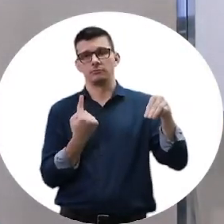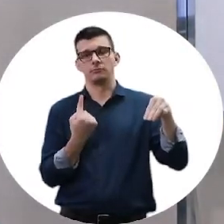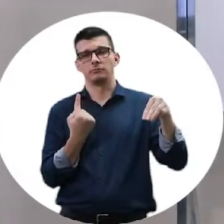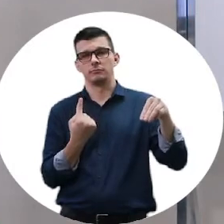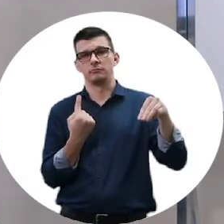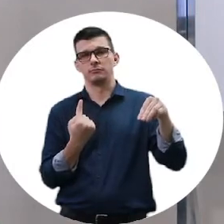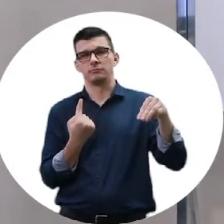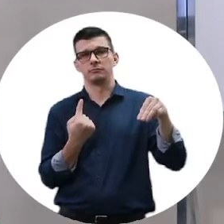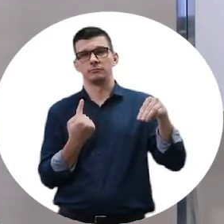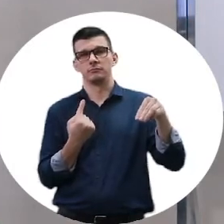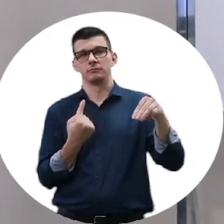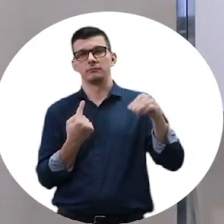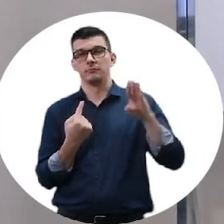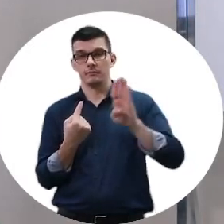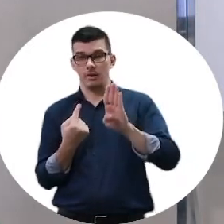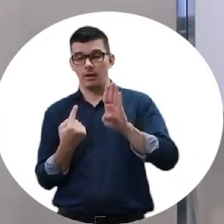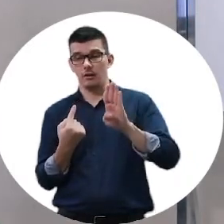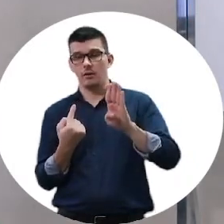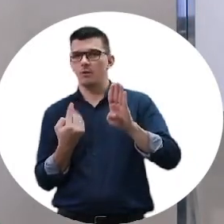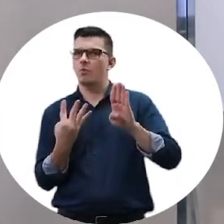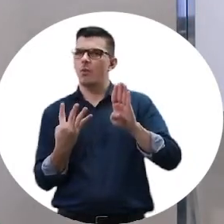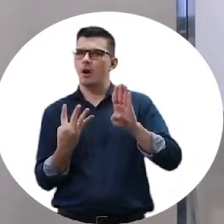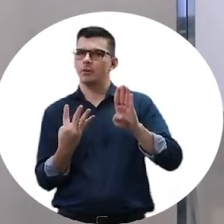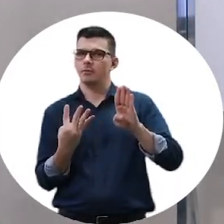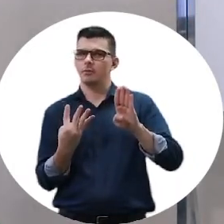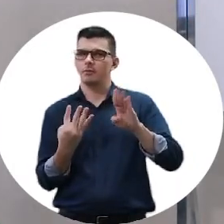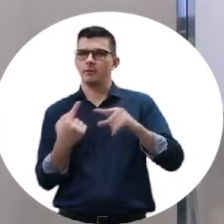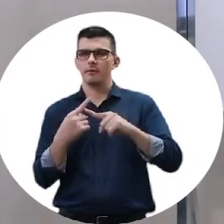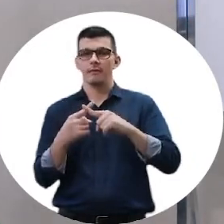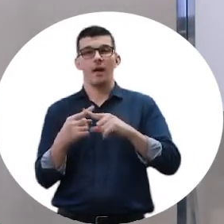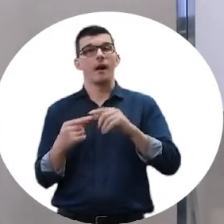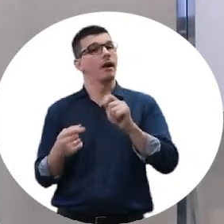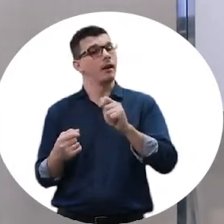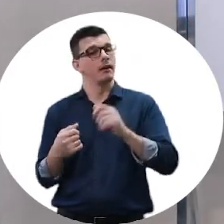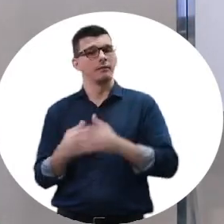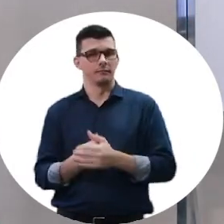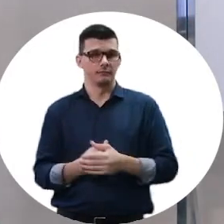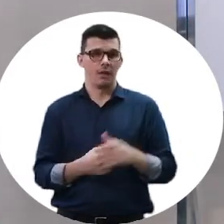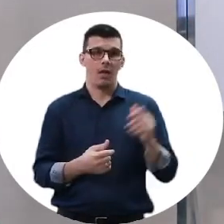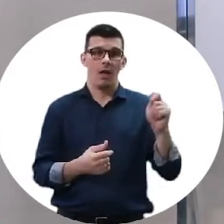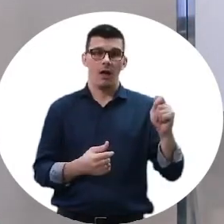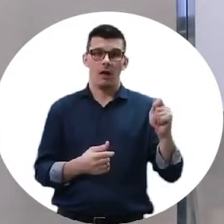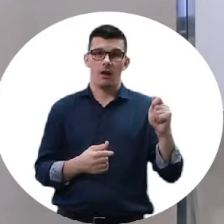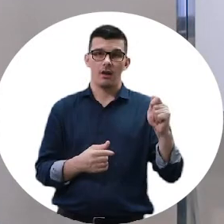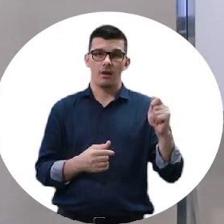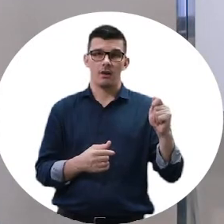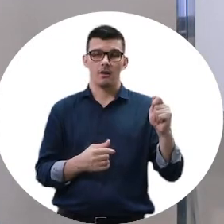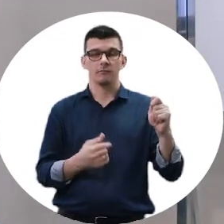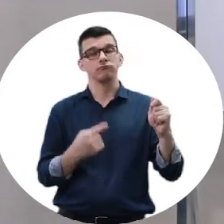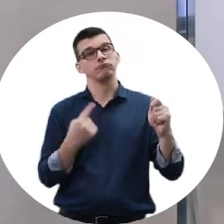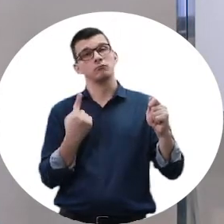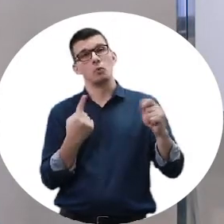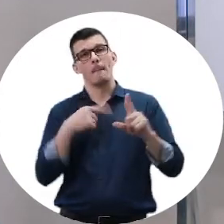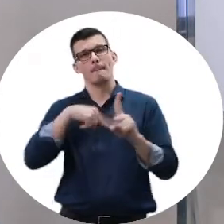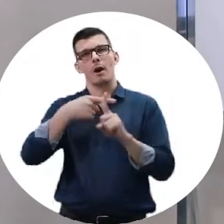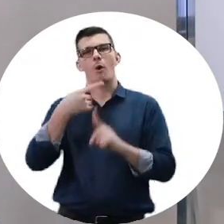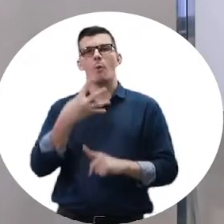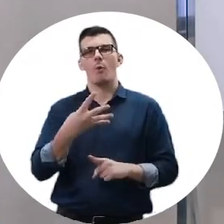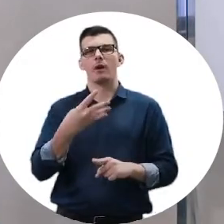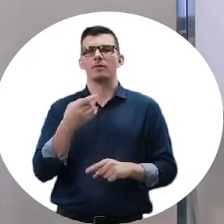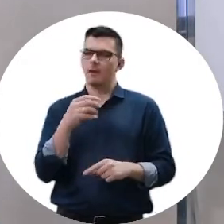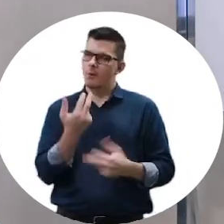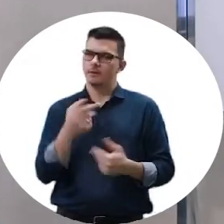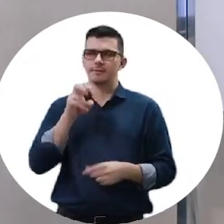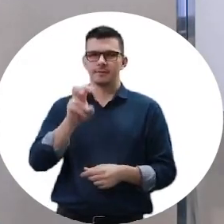1. Quem é a massa de B? 4. Vezes A. Vai ficar A aceleração. 1 mais 4